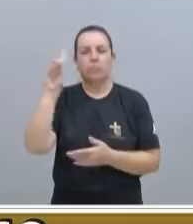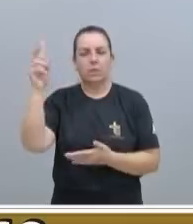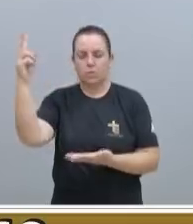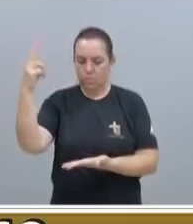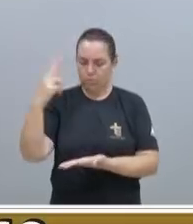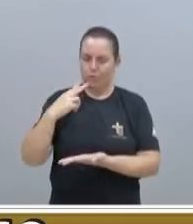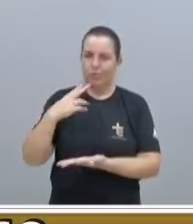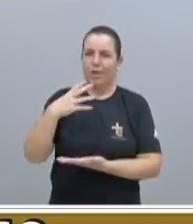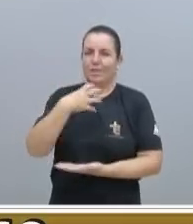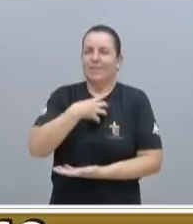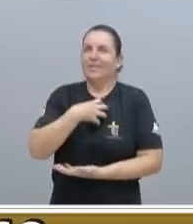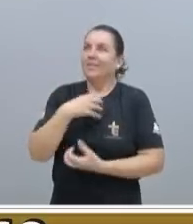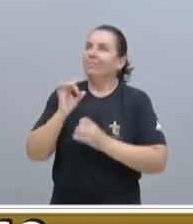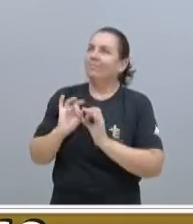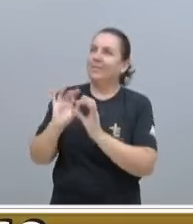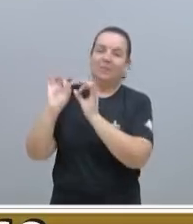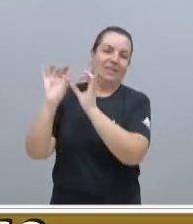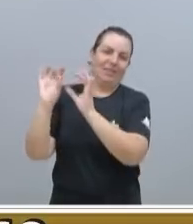forma singular